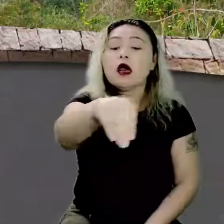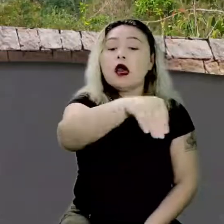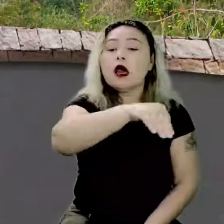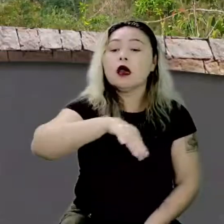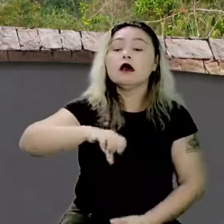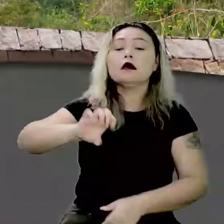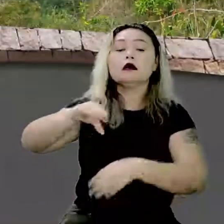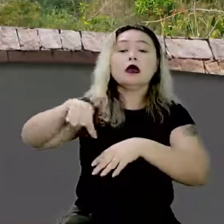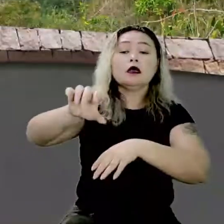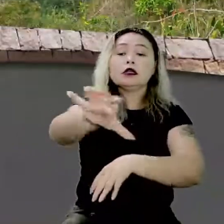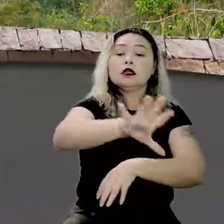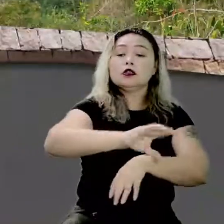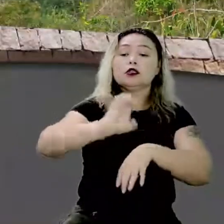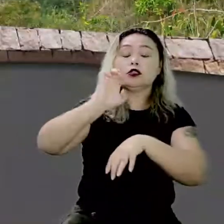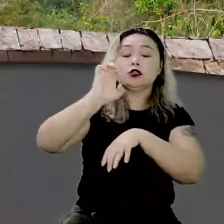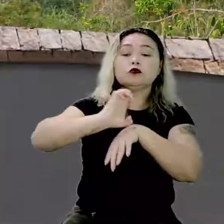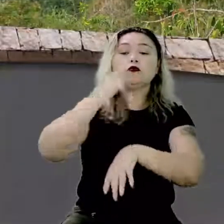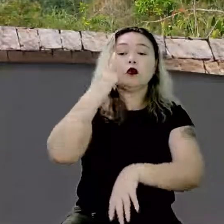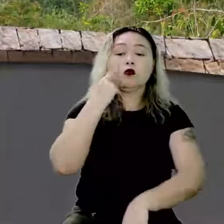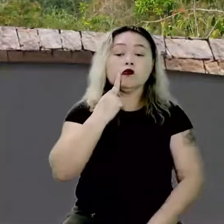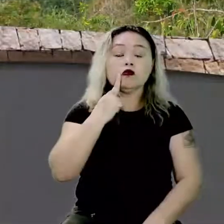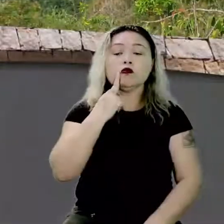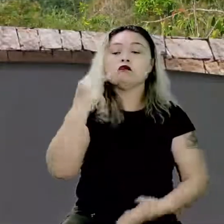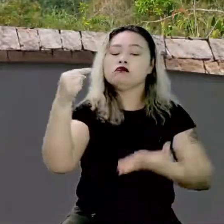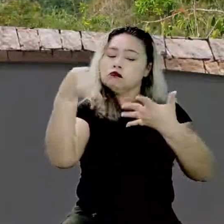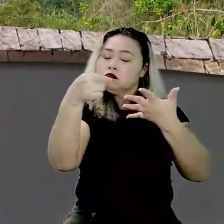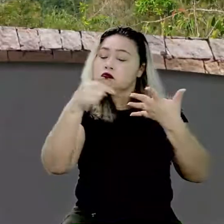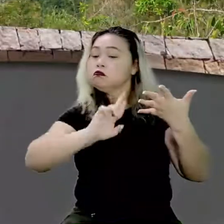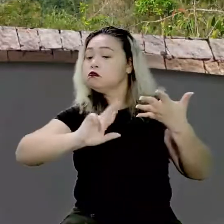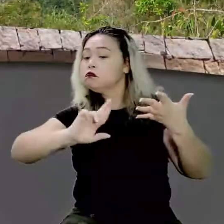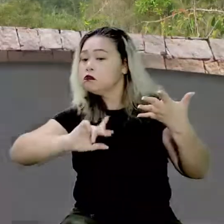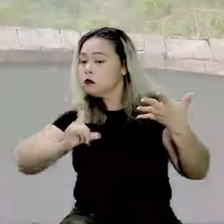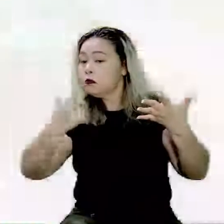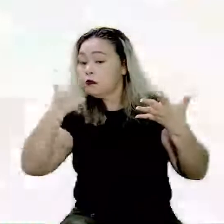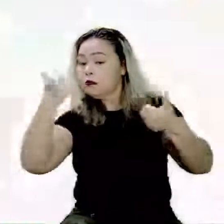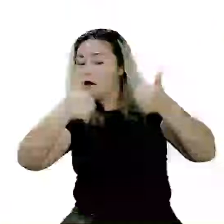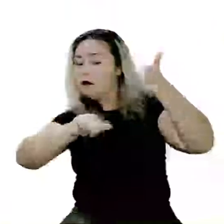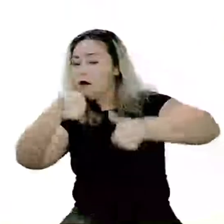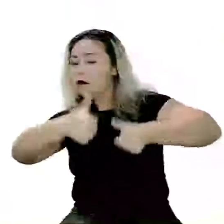Rondônia, ok? Nos diversos aspectos. Vamos lá, continuando.